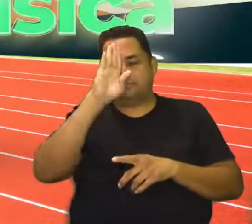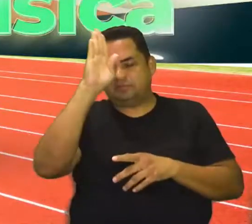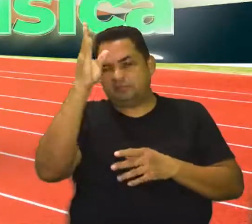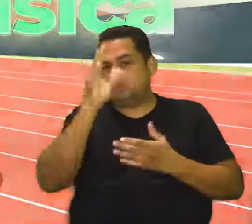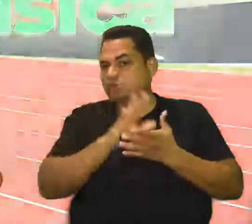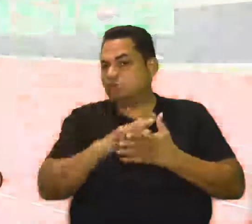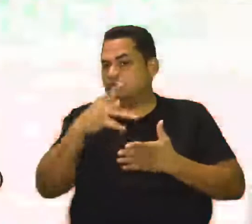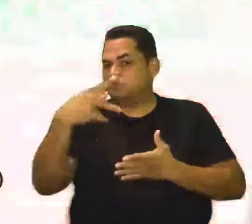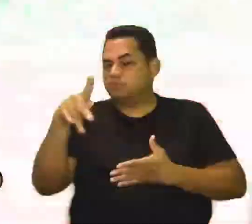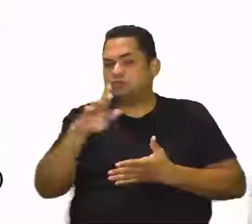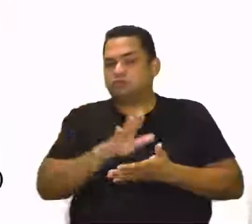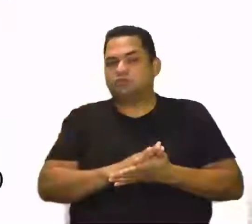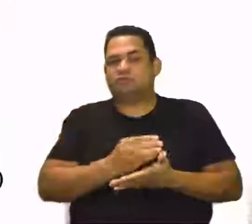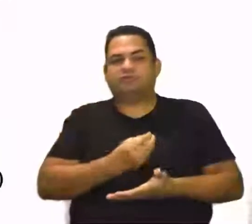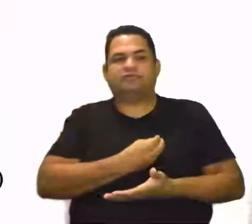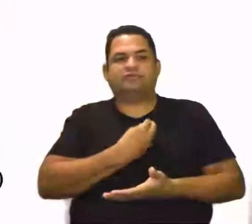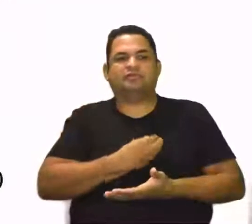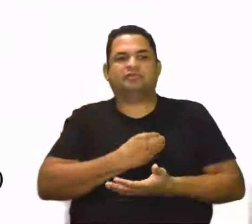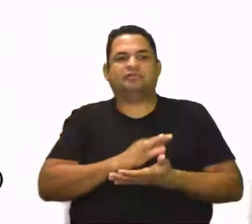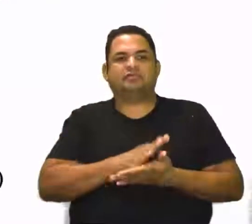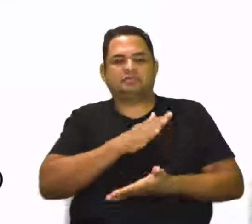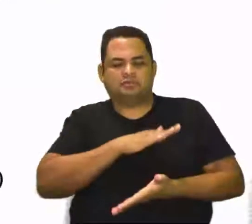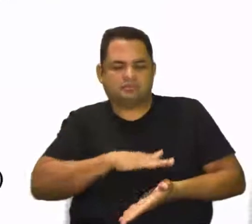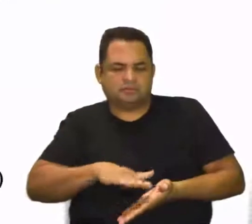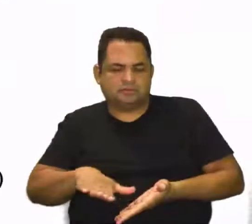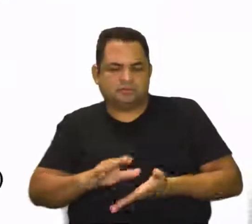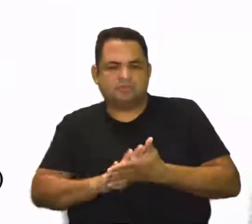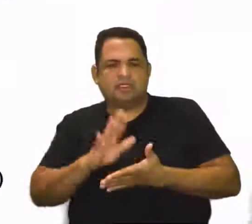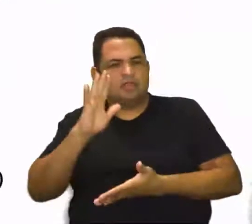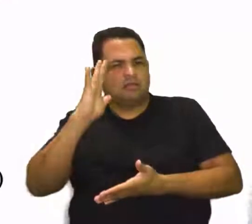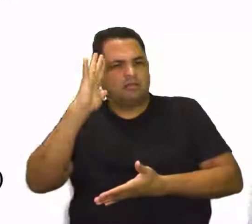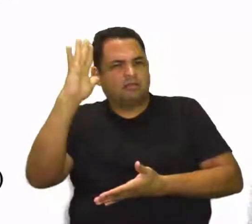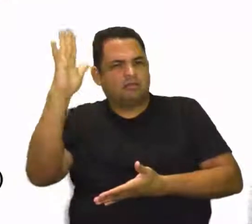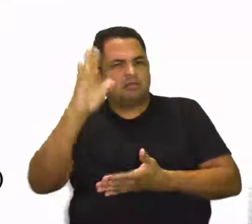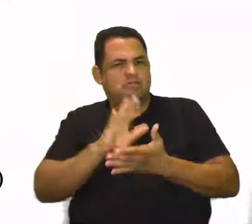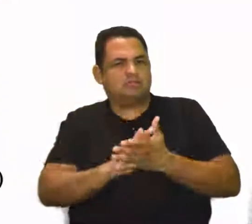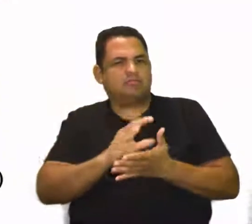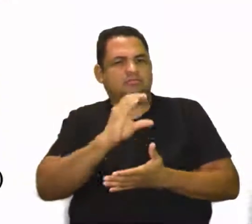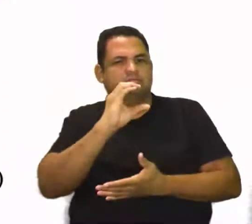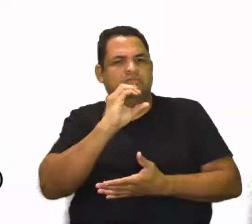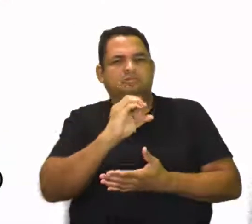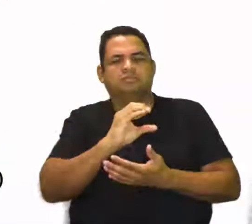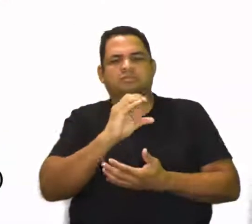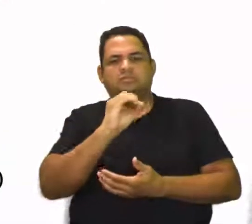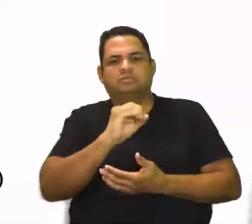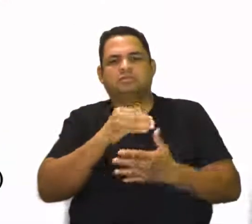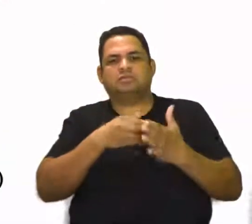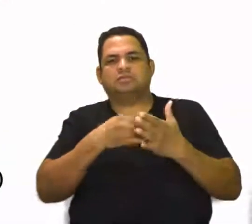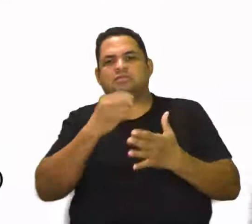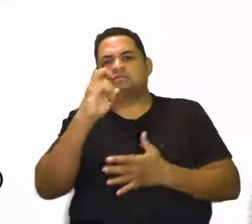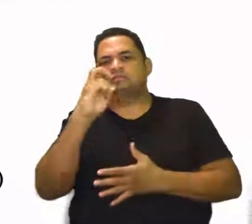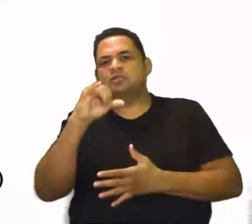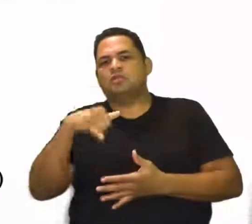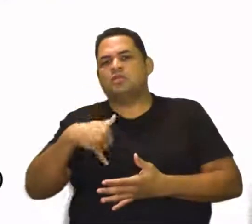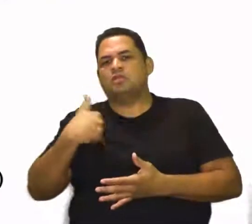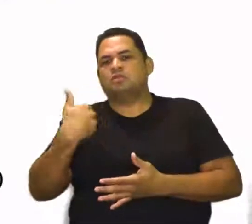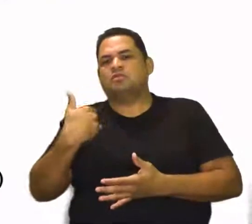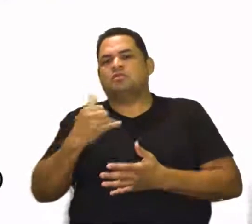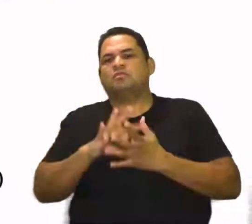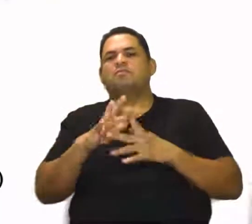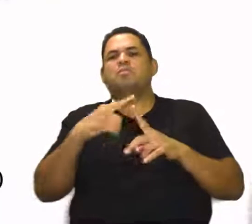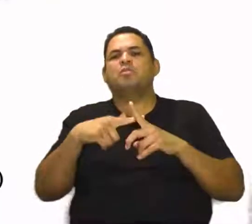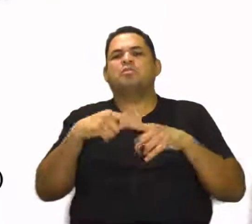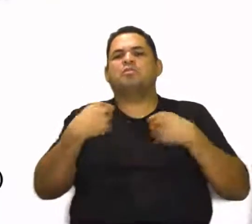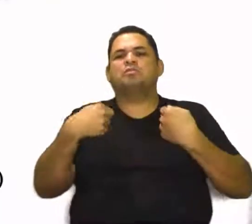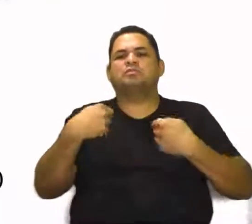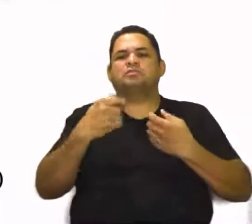comigo aí desde a infância. Então, vamos imaginar aqui o período de 0 a 5 anos, né? Por que eu